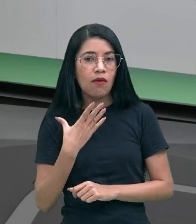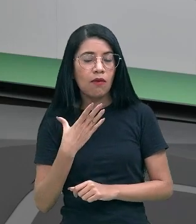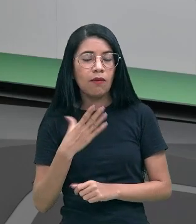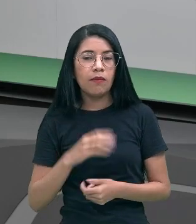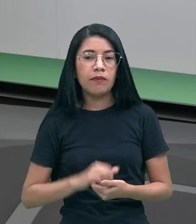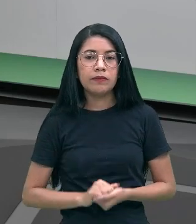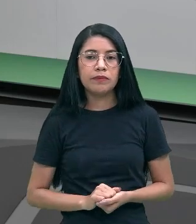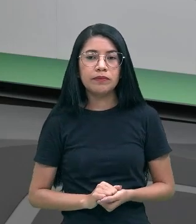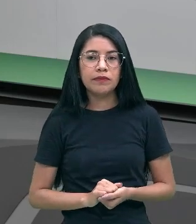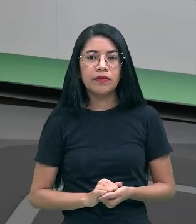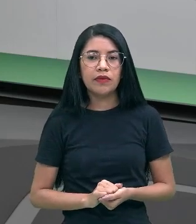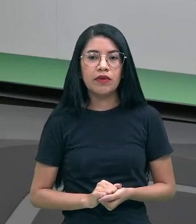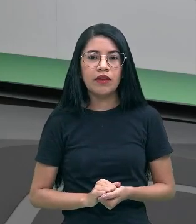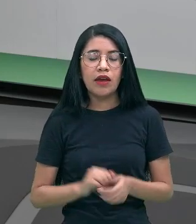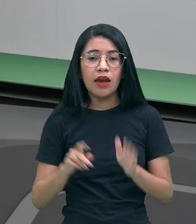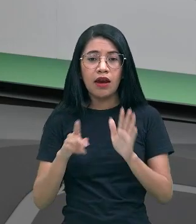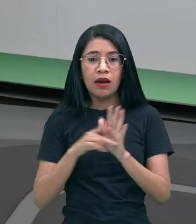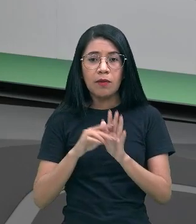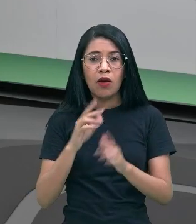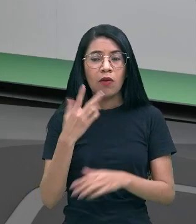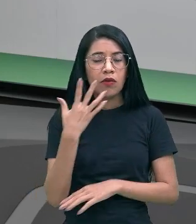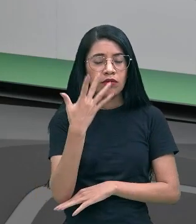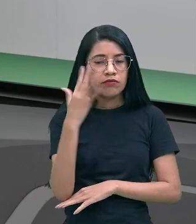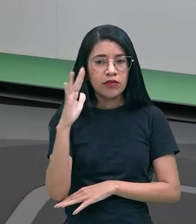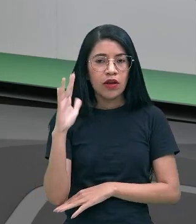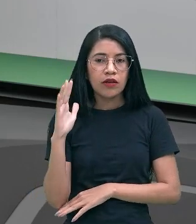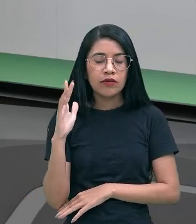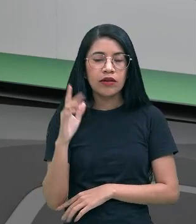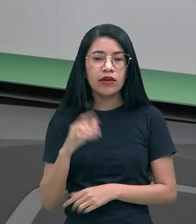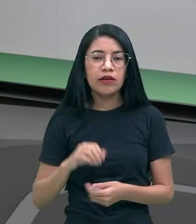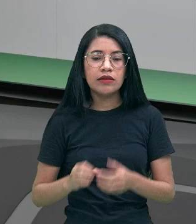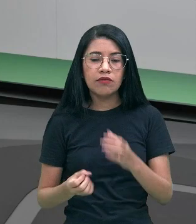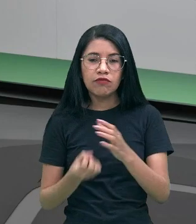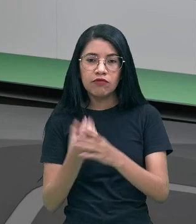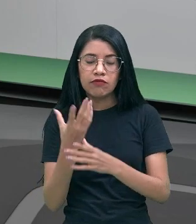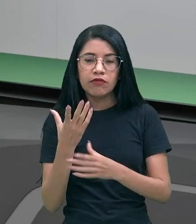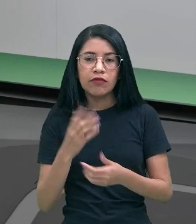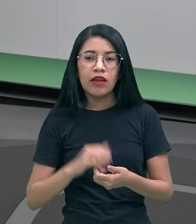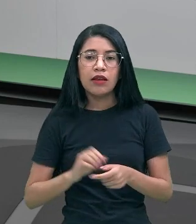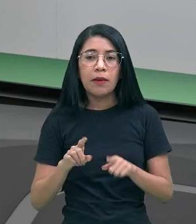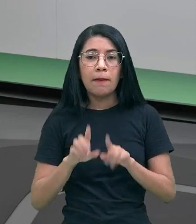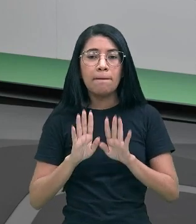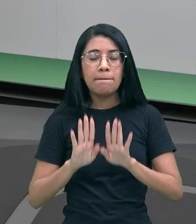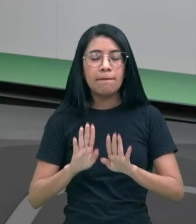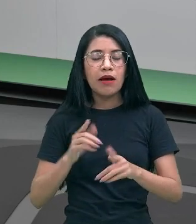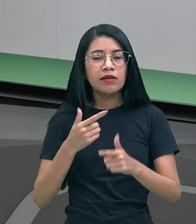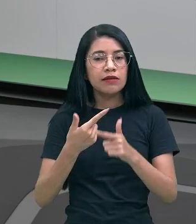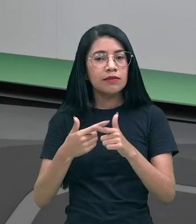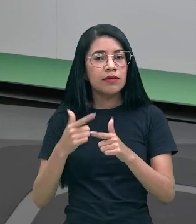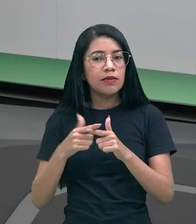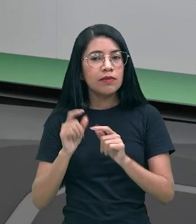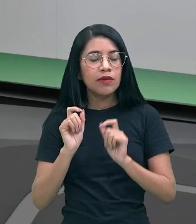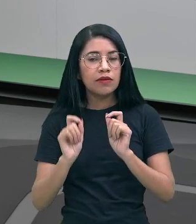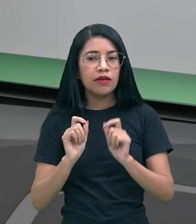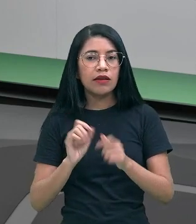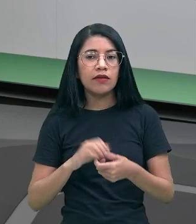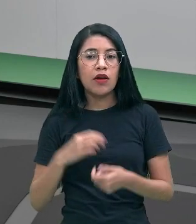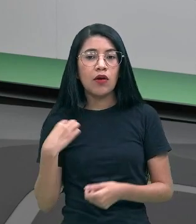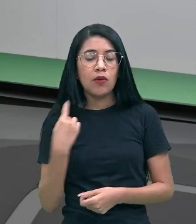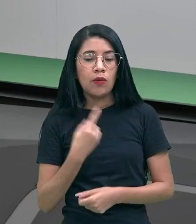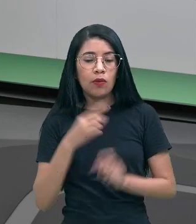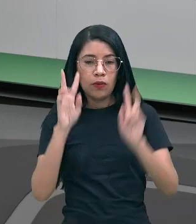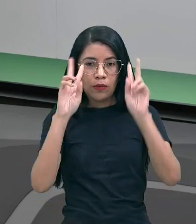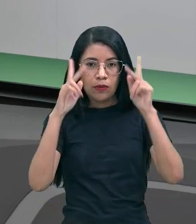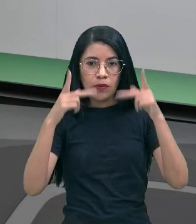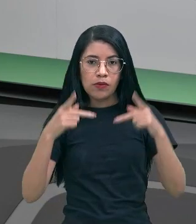é o fenômeno da nossa natureza, da forma como a nossa Terra foi criada. Só que qual é o problema? O problema é que nós, seres